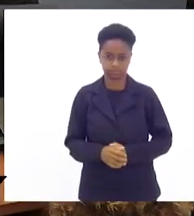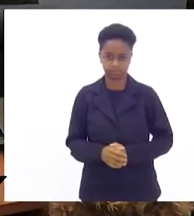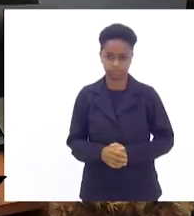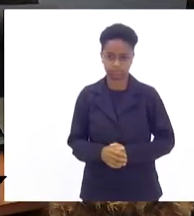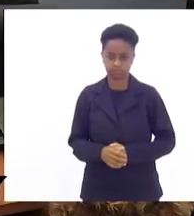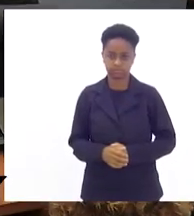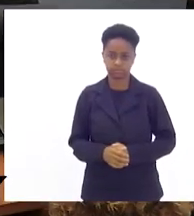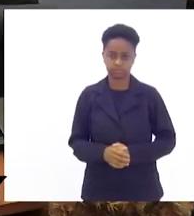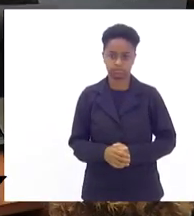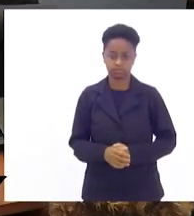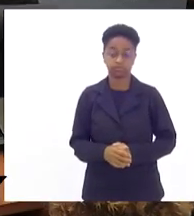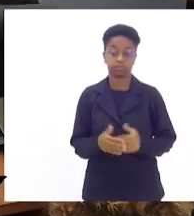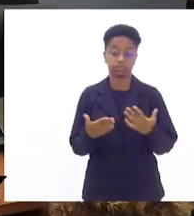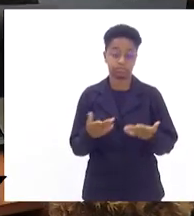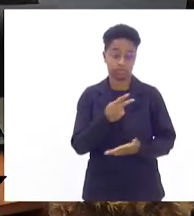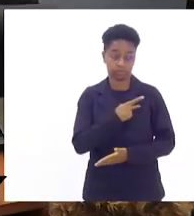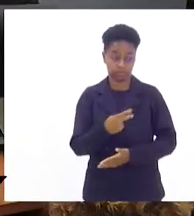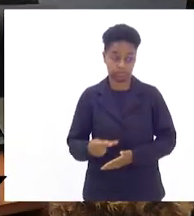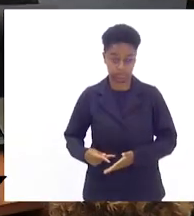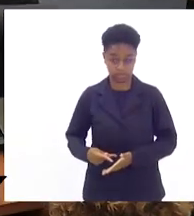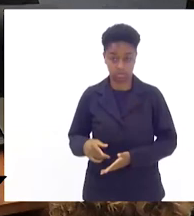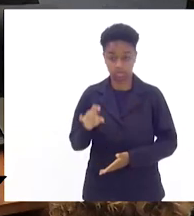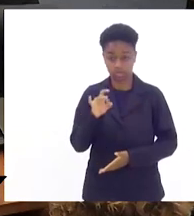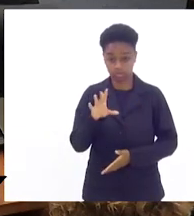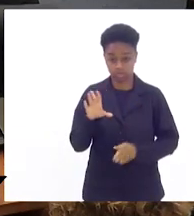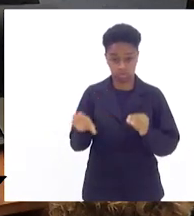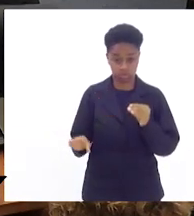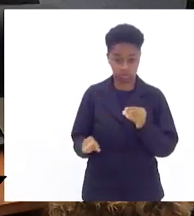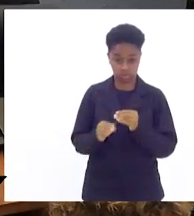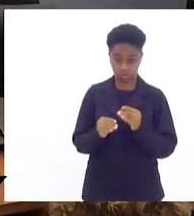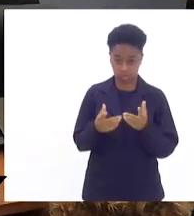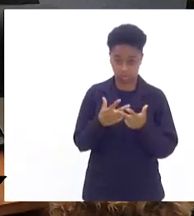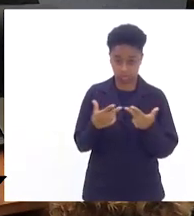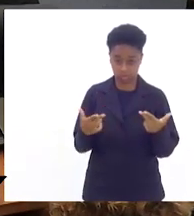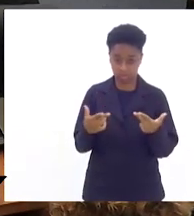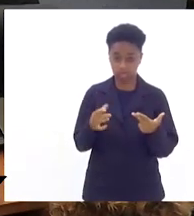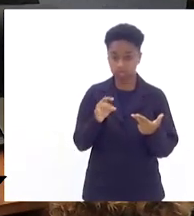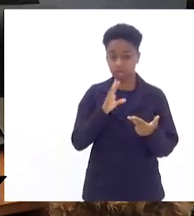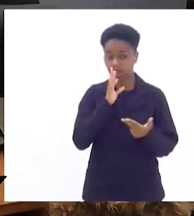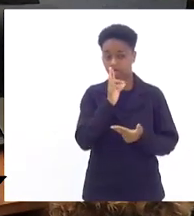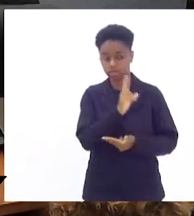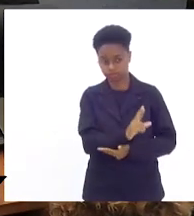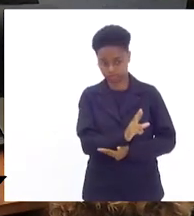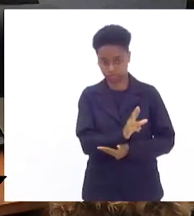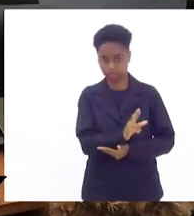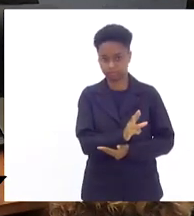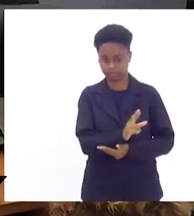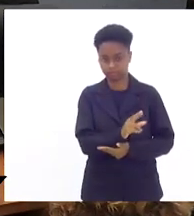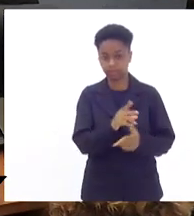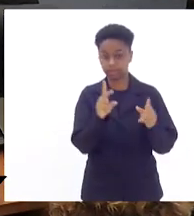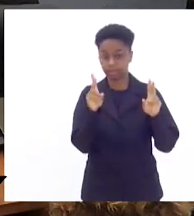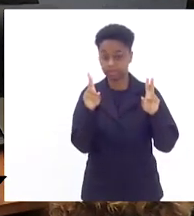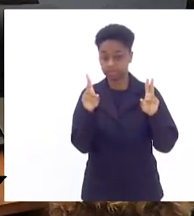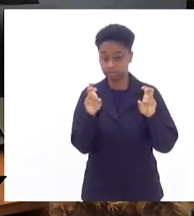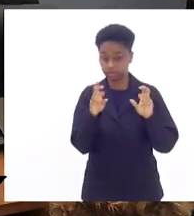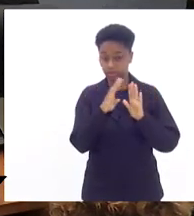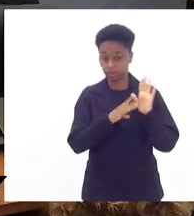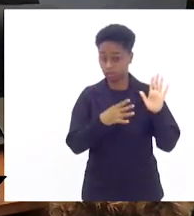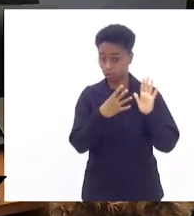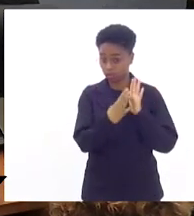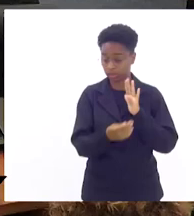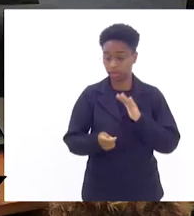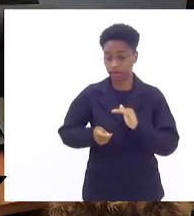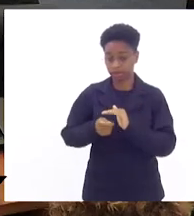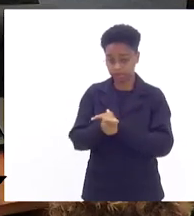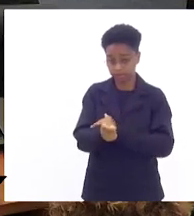Robson. Presidente, só mais uma coisa, só para não ficar sem resposta, né, com relação à questão do cronograma de